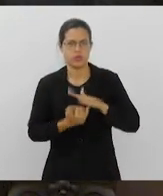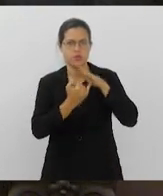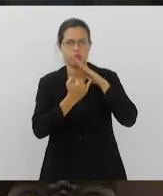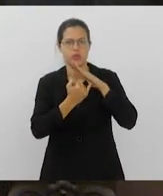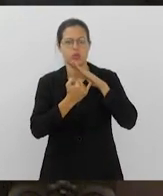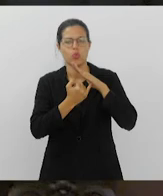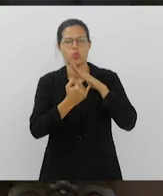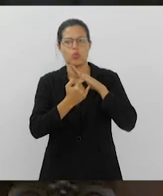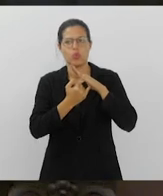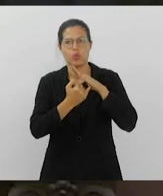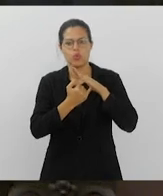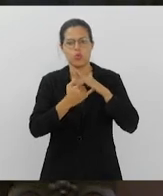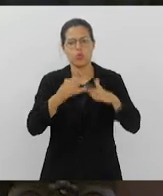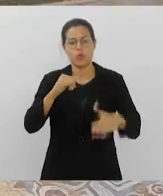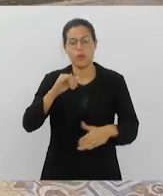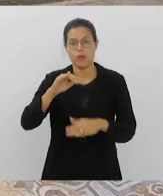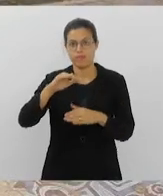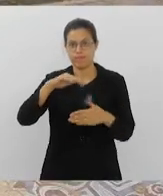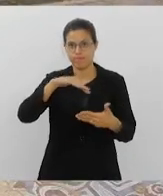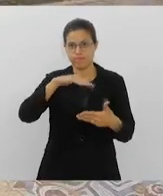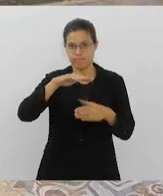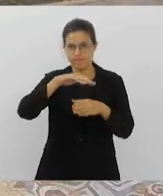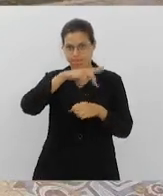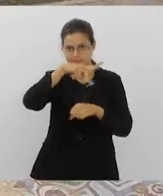Internacional Conde Coma.